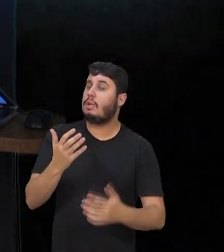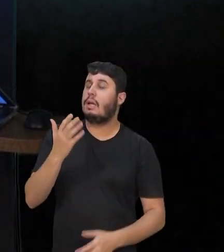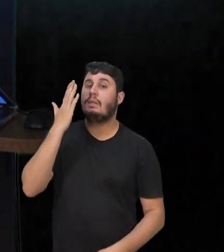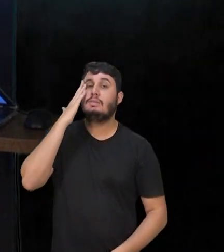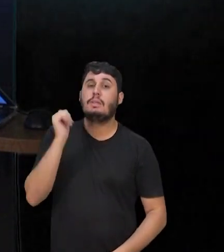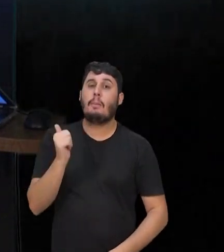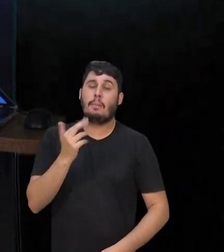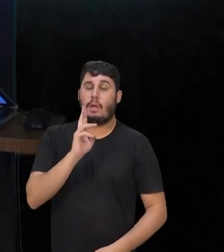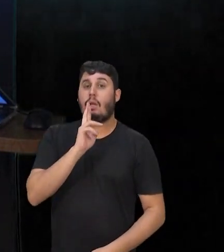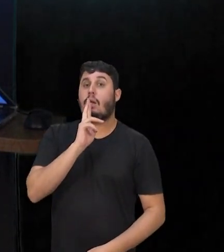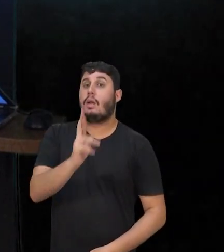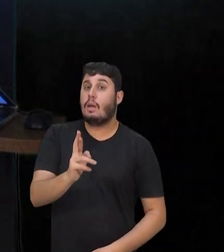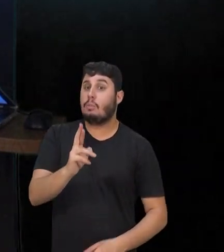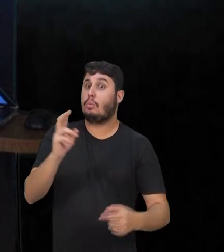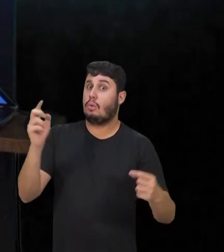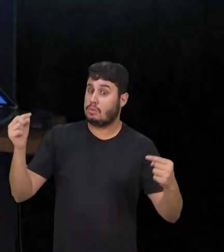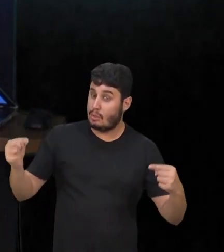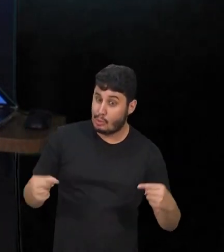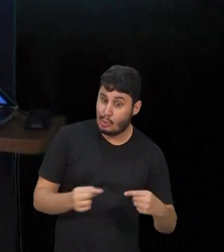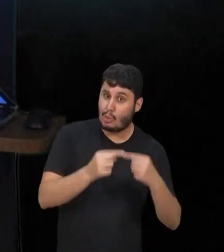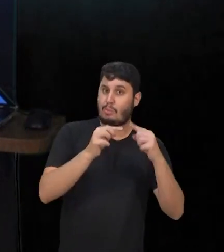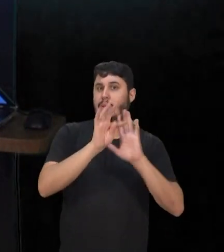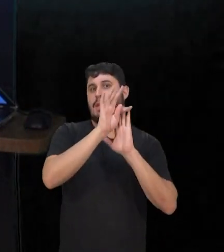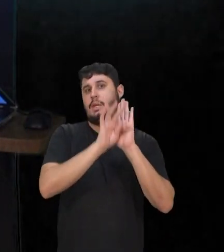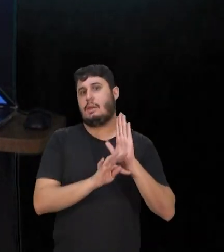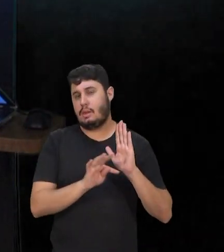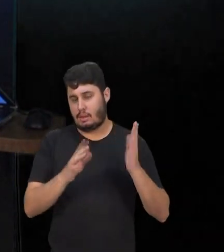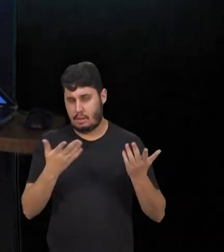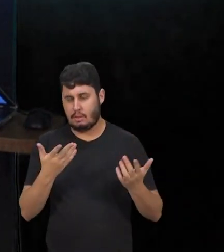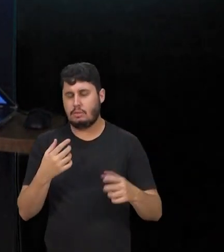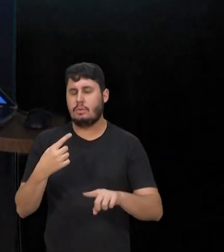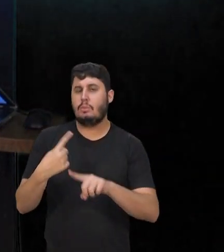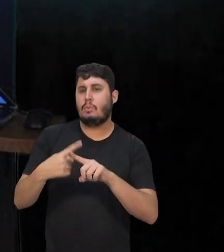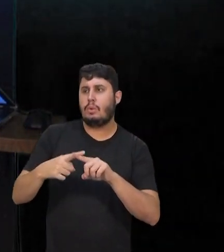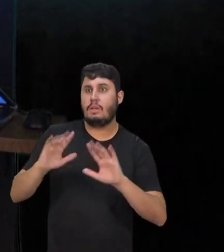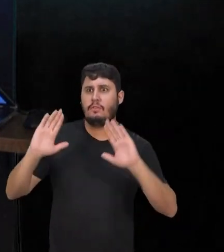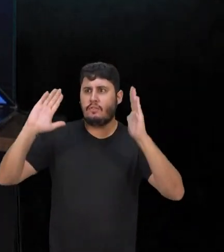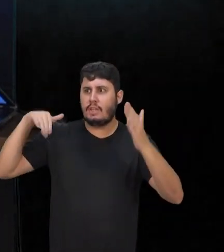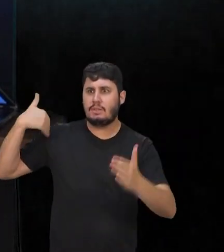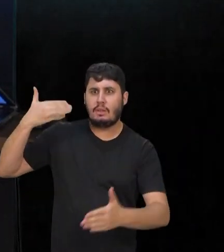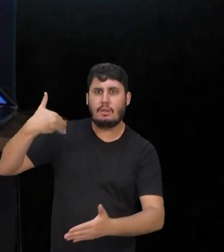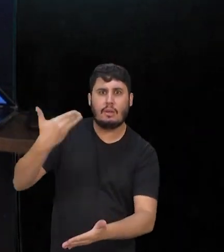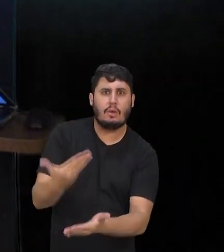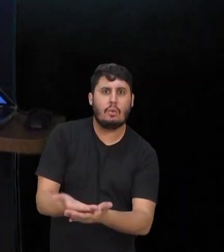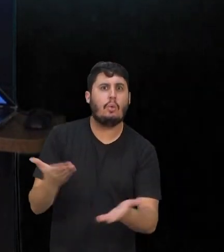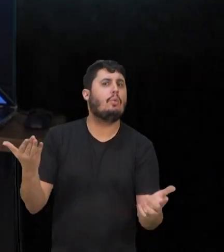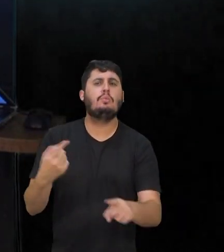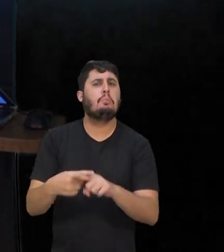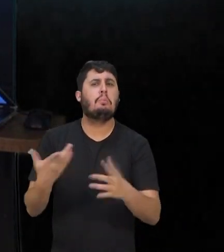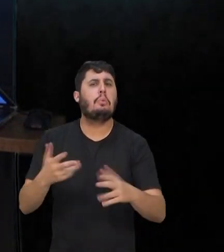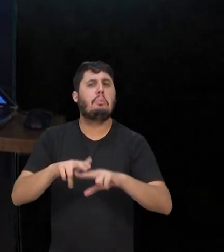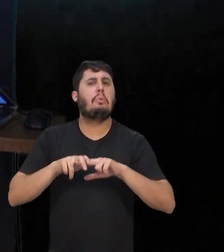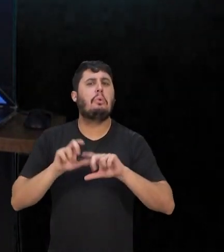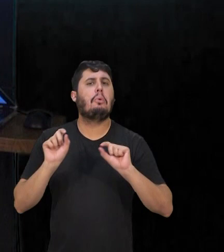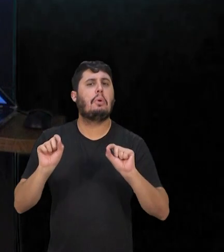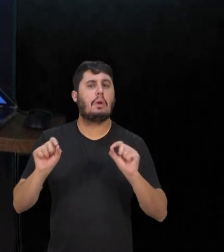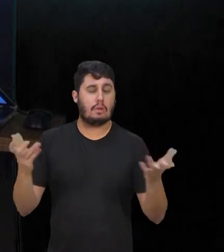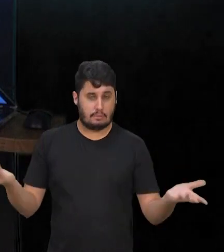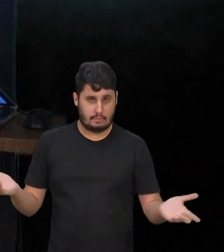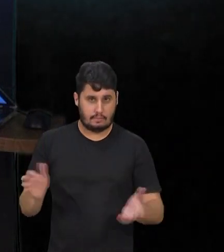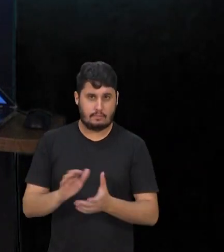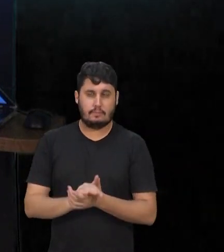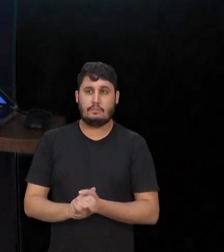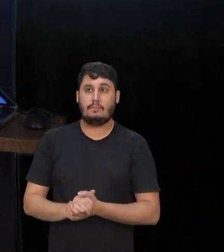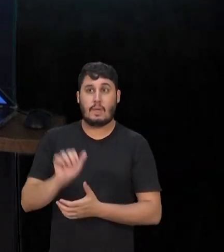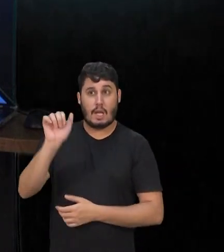a partir da notícia do texto. Então ele quer saber, essa festa ela dura até o dia de hoje por quê? Letra A dizia, a homenagem prestada às